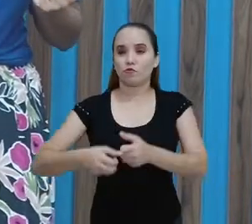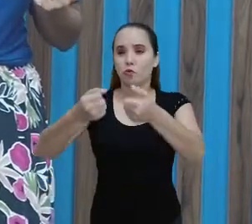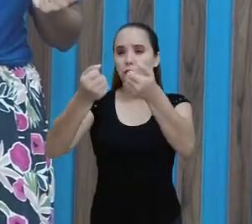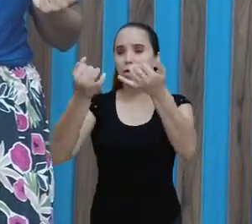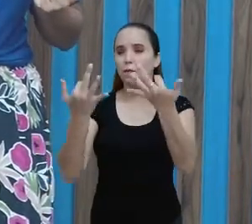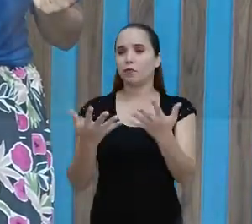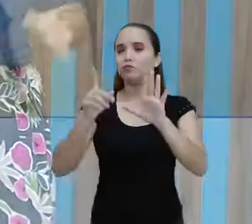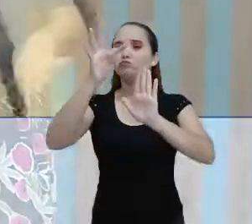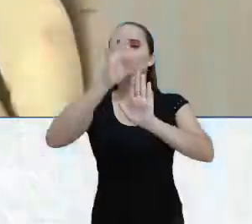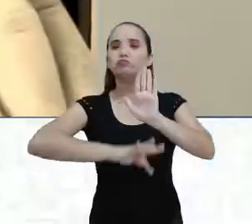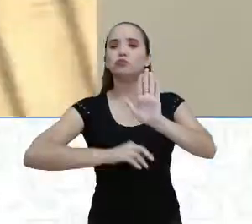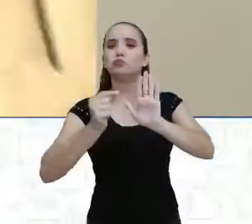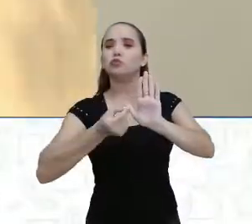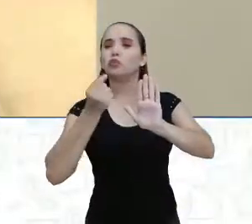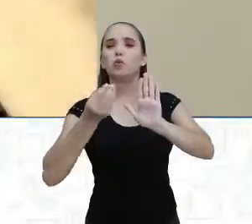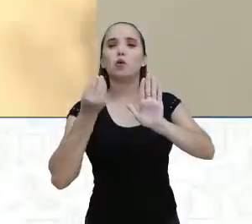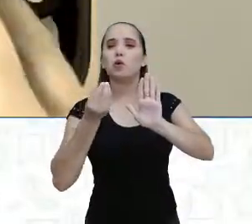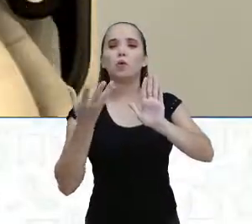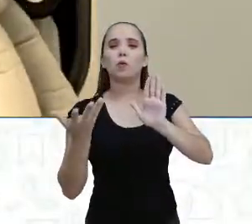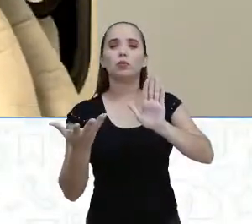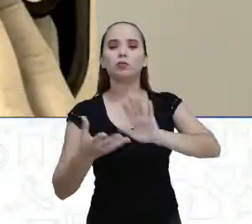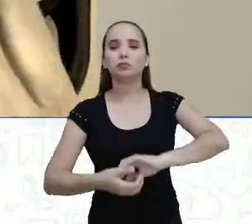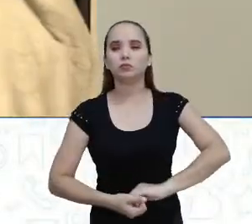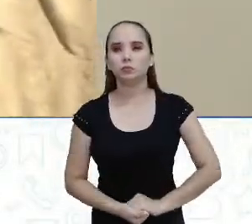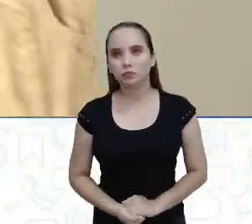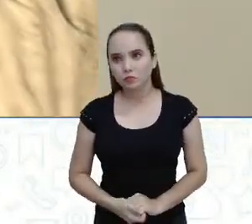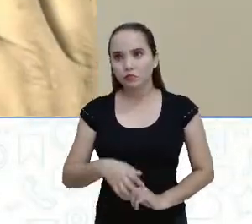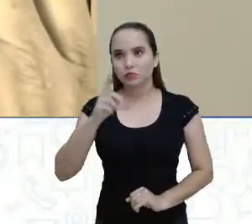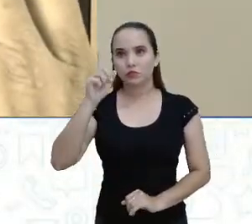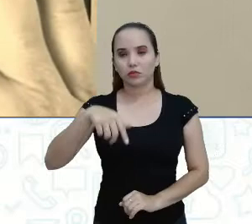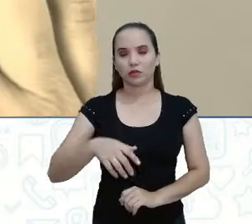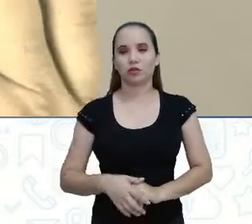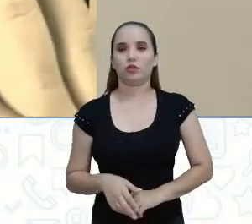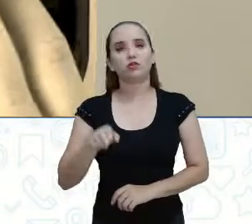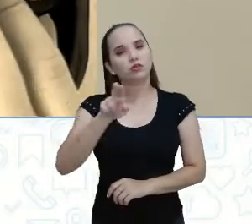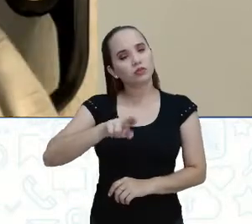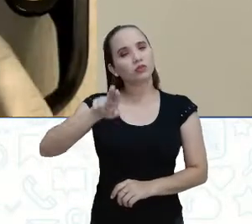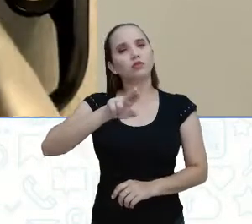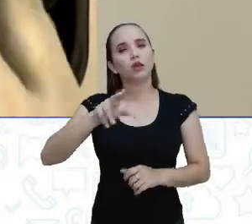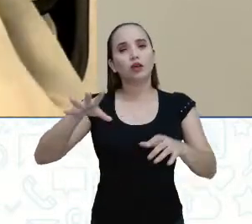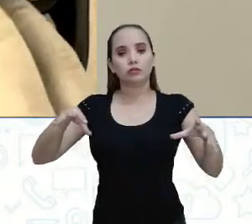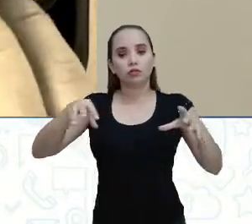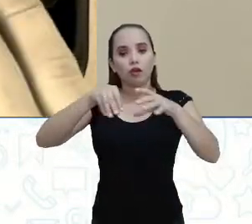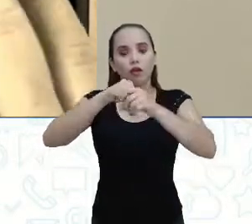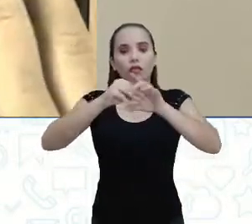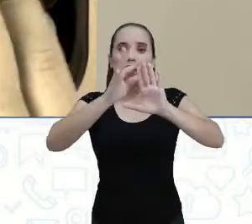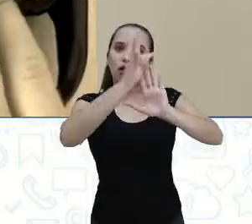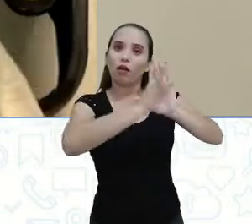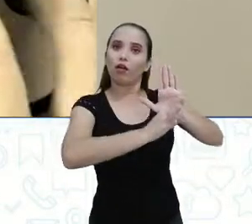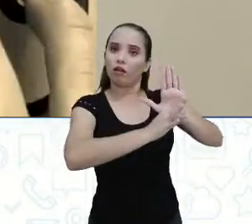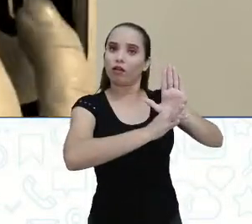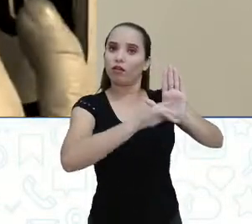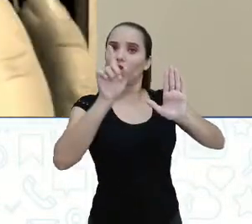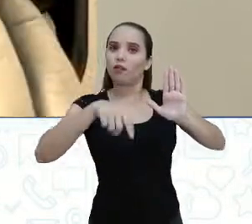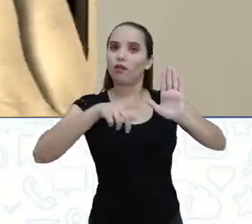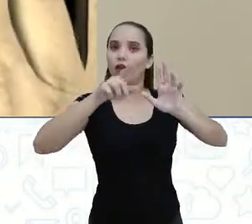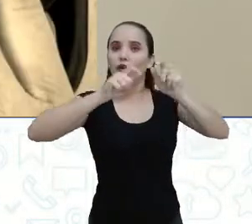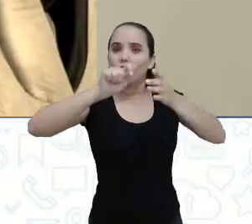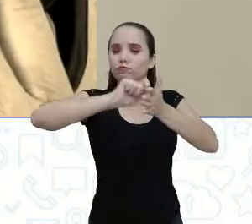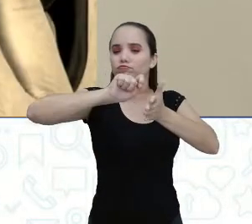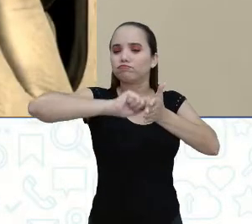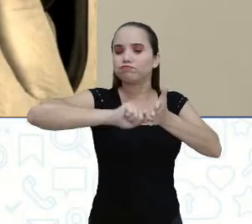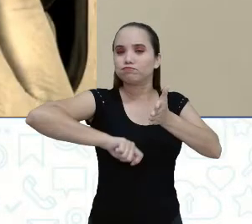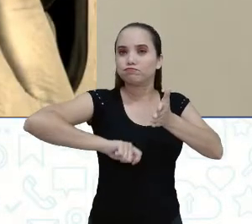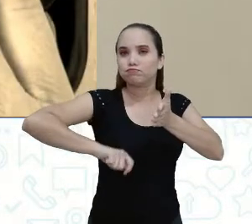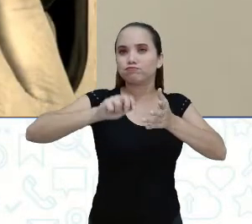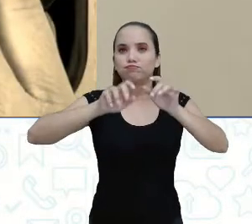textual? É aquela que a gente vai fazer no corpo do texto, a gente vai fazer o quê? Escrevendo. Então, ó,